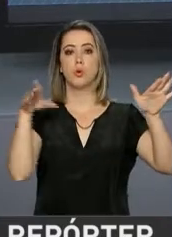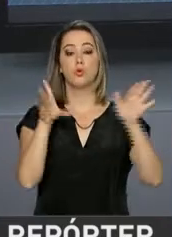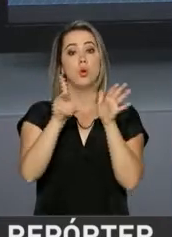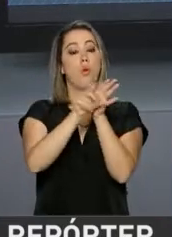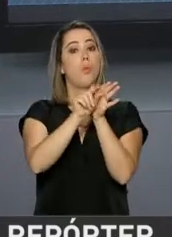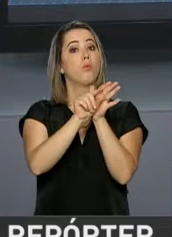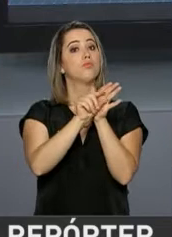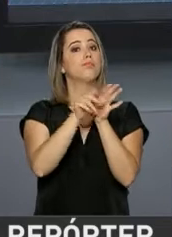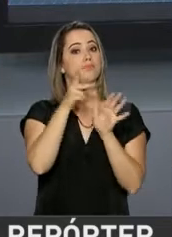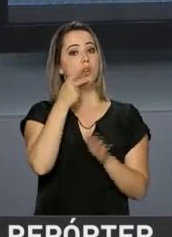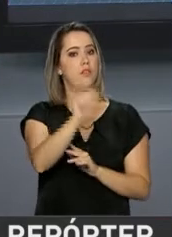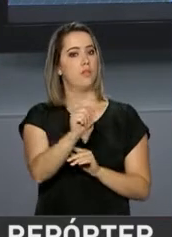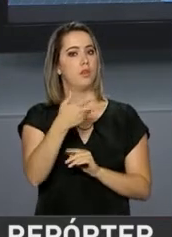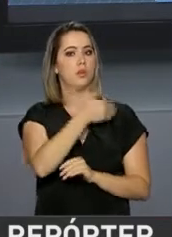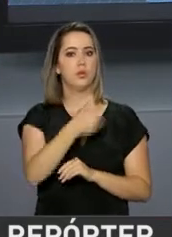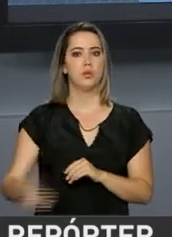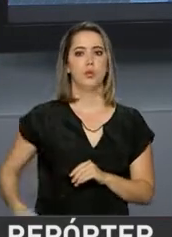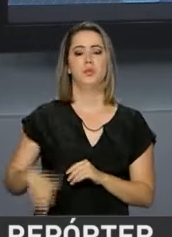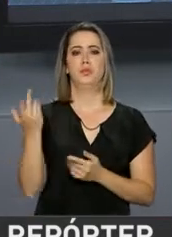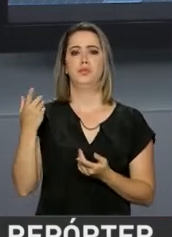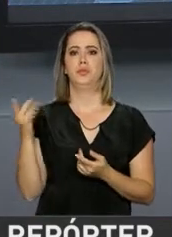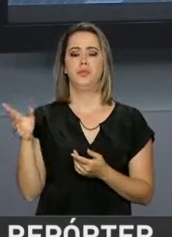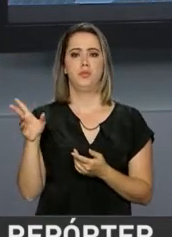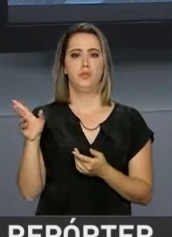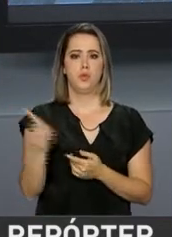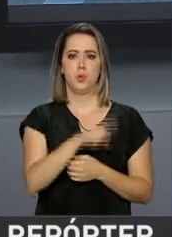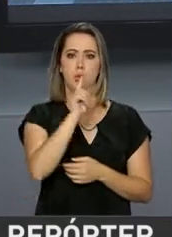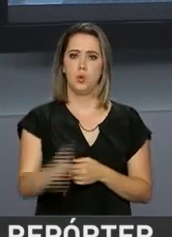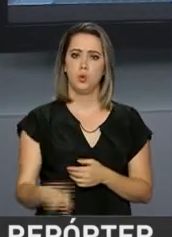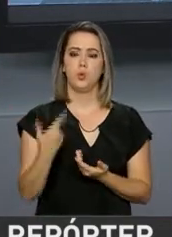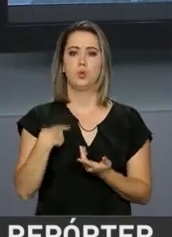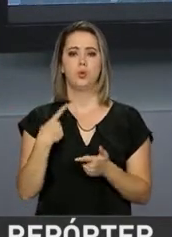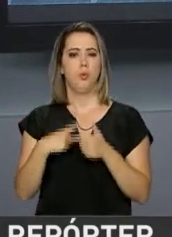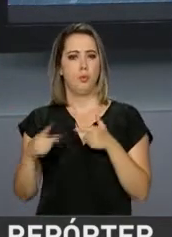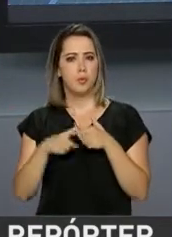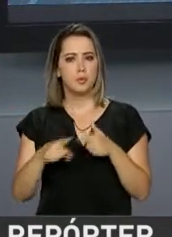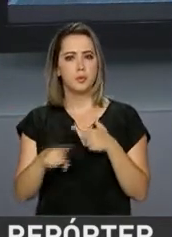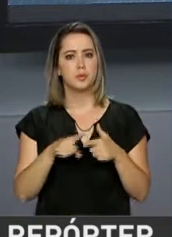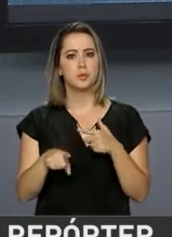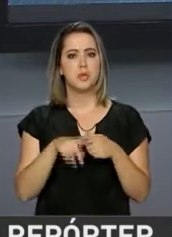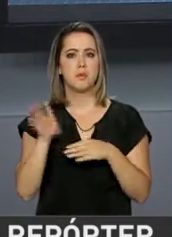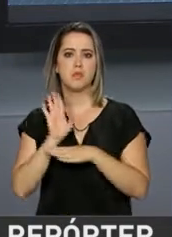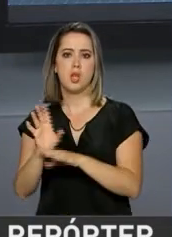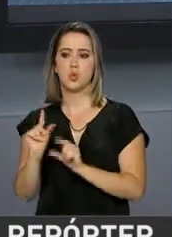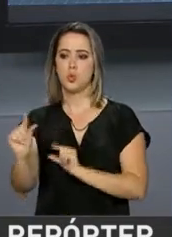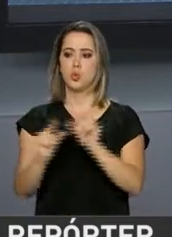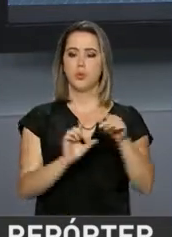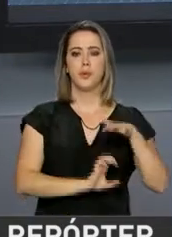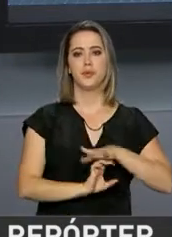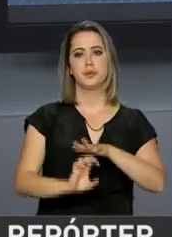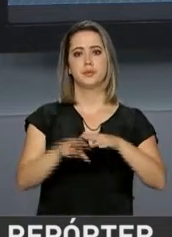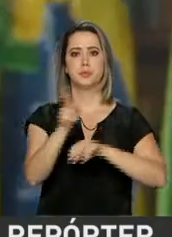e disse que o governo cortou práticas ilícitas favores e privilégios que beneficiavam poucas empresas no